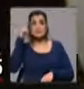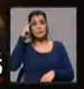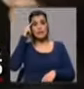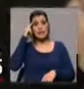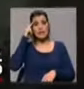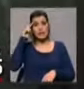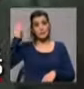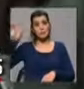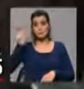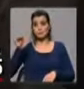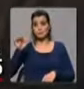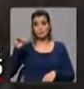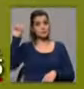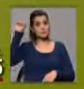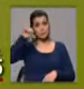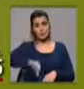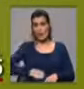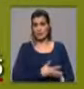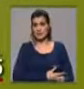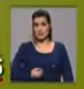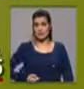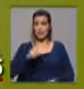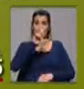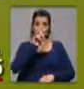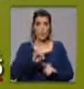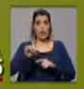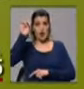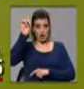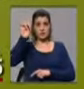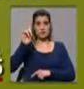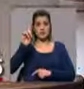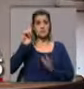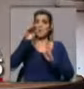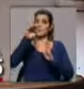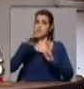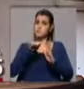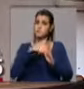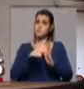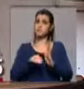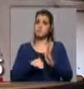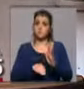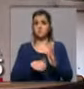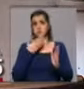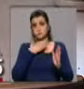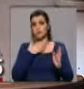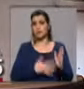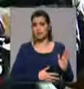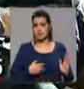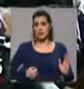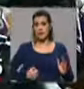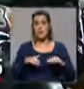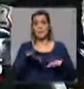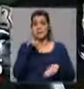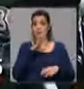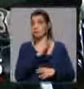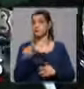as regiões onde há mais desemprego. Lisboa e Norte registaram as maiores descidas na taxa de desemprego. Mas se os números